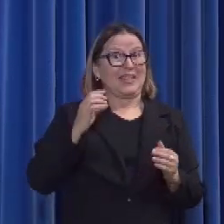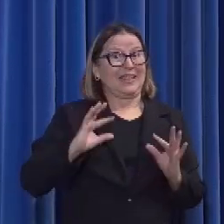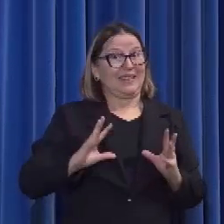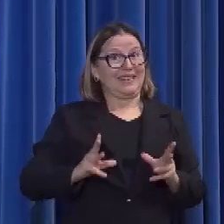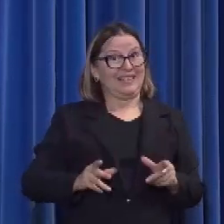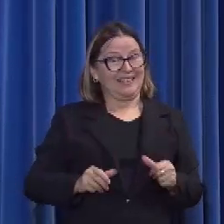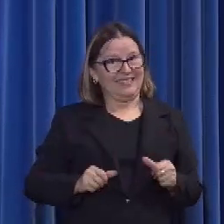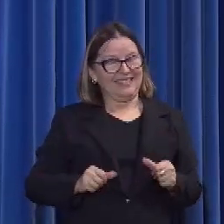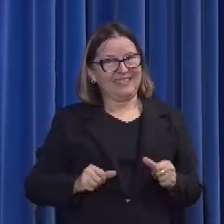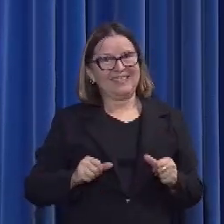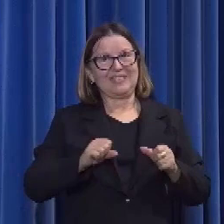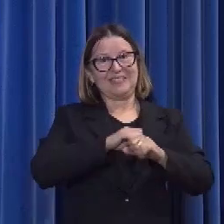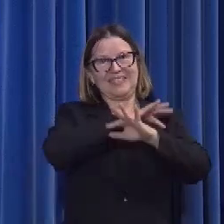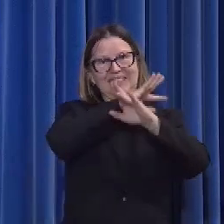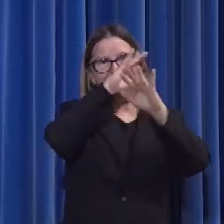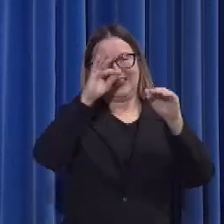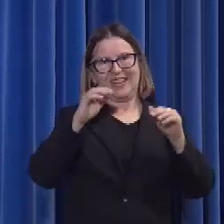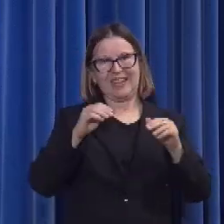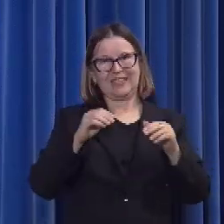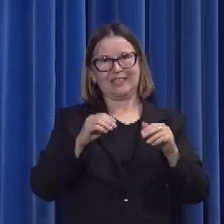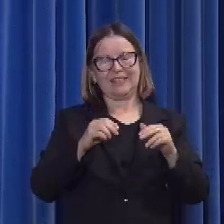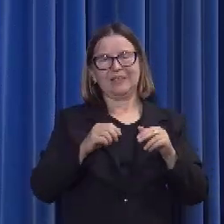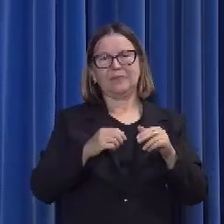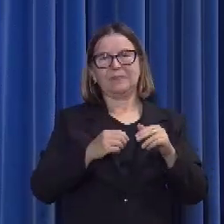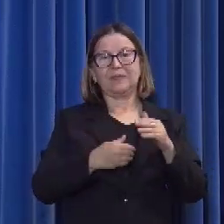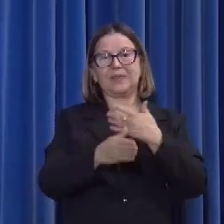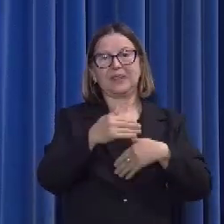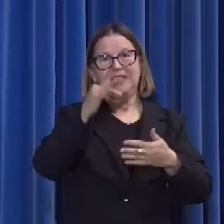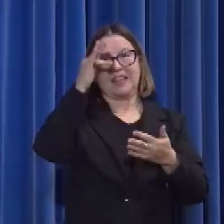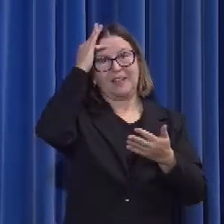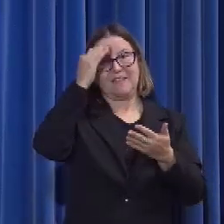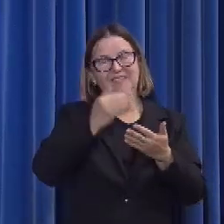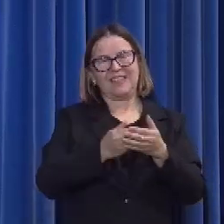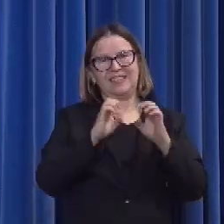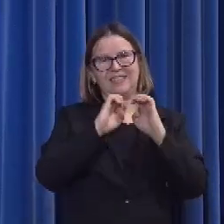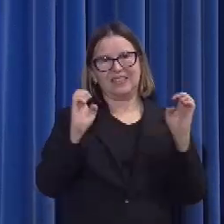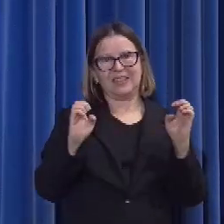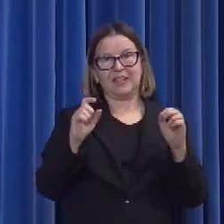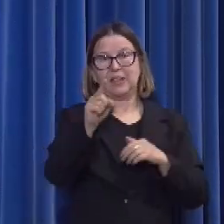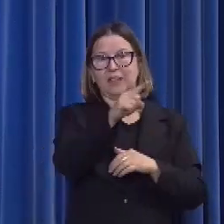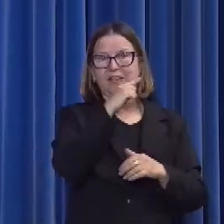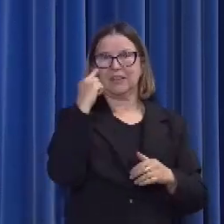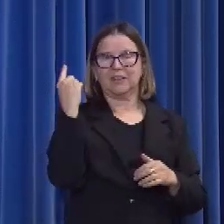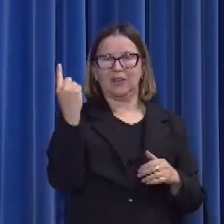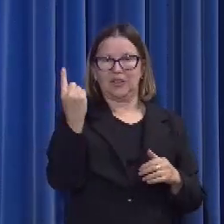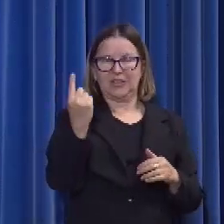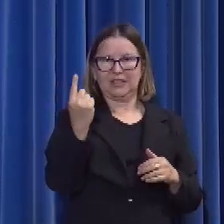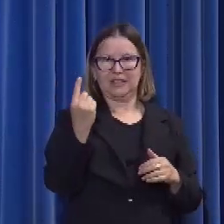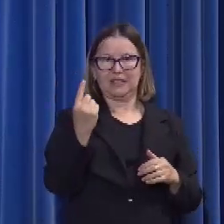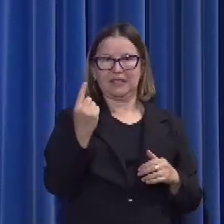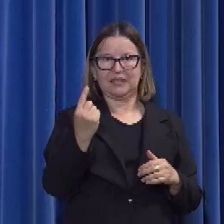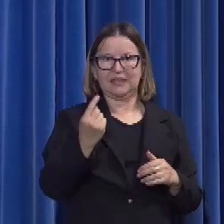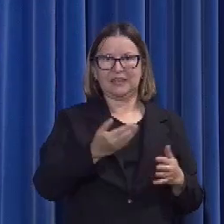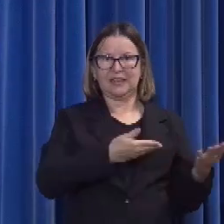no Evangelho. Seremos semelhantes, seremos levados ao terceiro estágio da